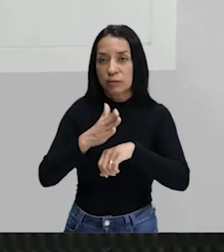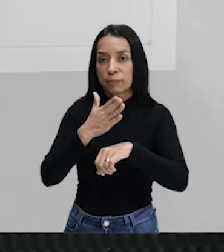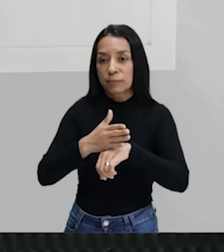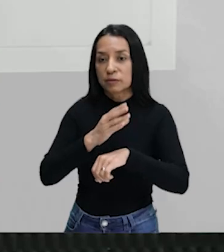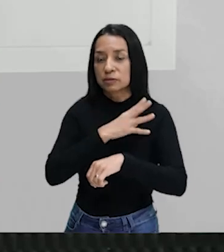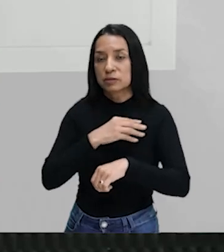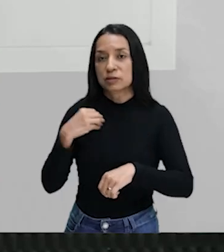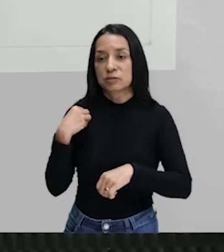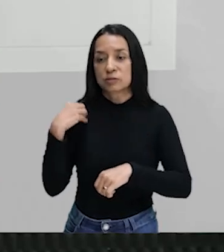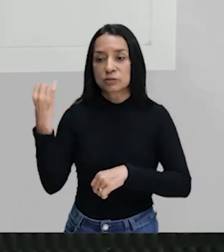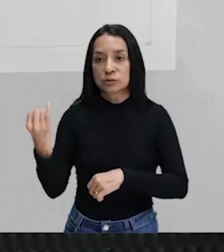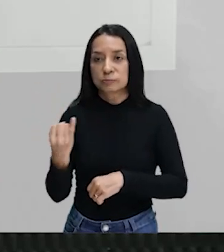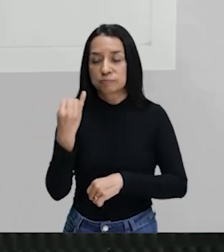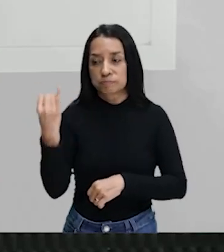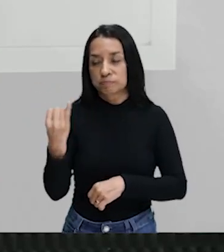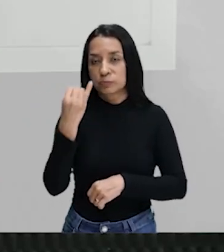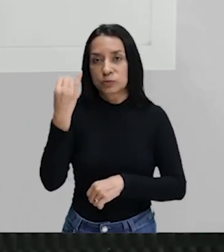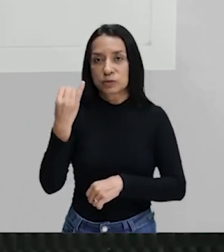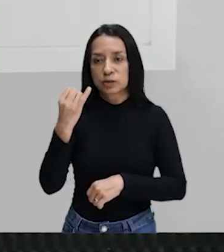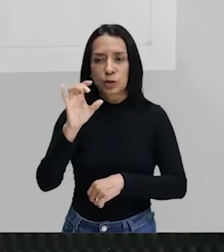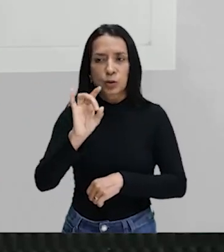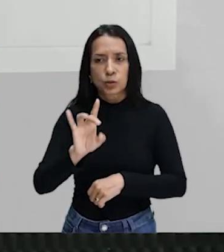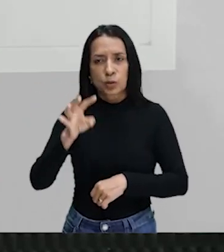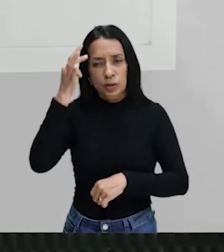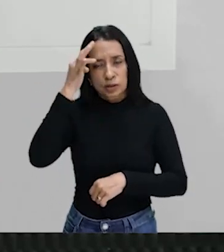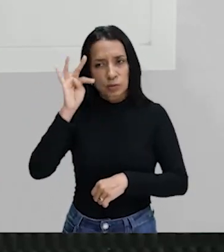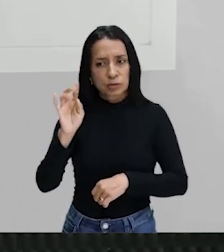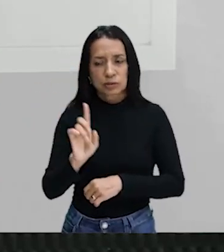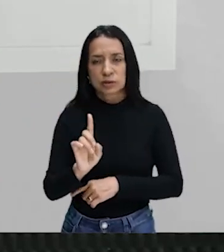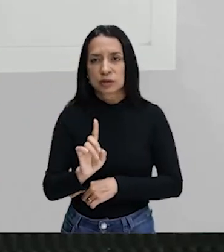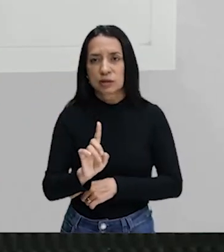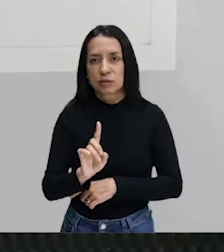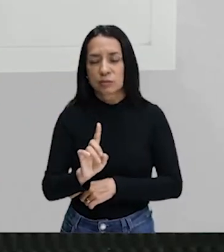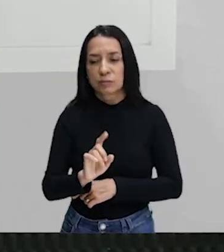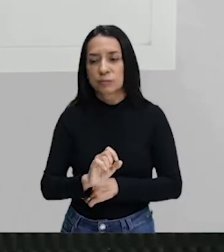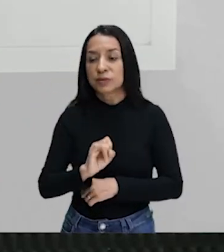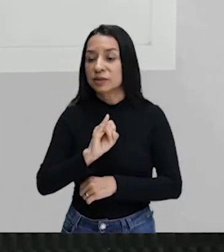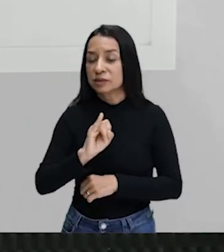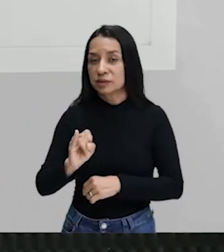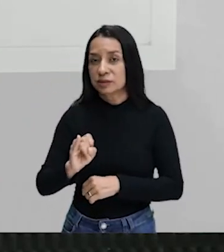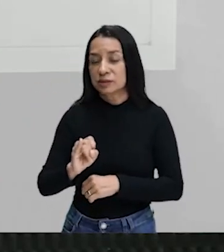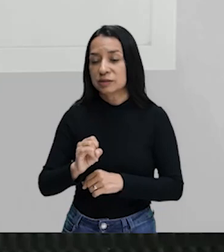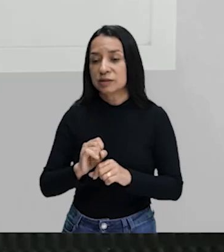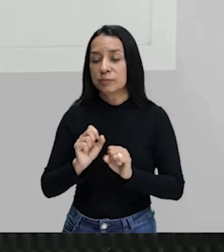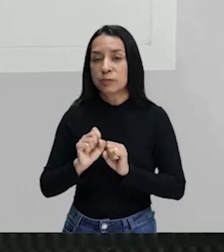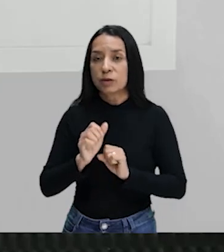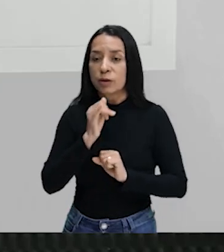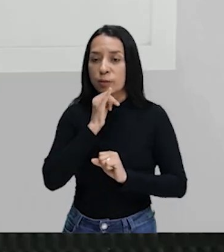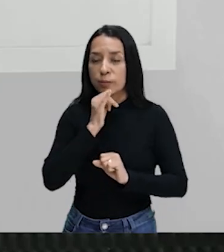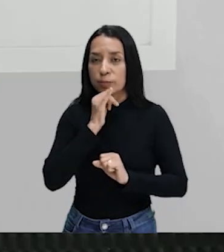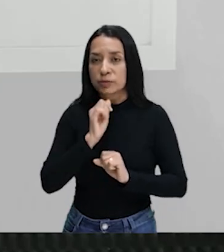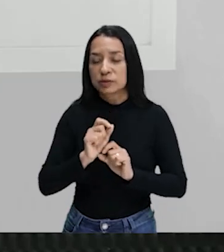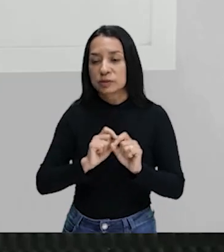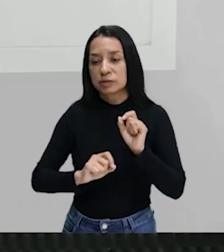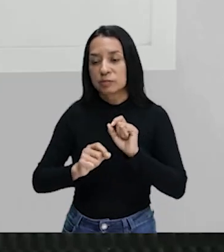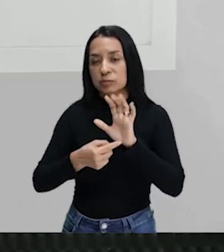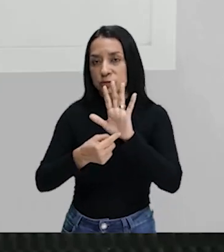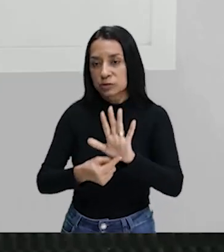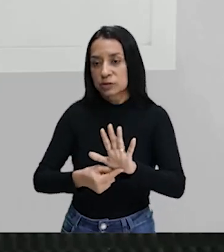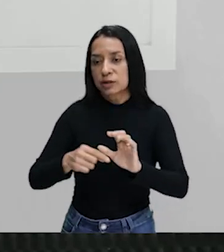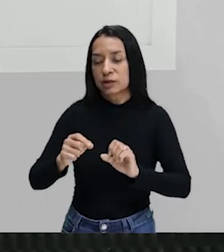é muito importante, não só a teoria. Se você pegar em Platão, por exemplo, e Sócrates, existe um destaque muito